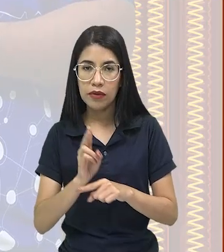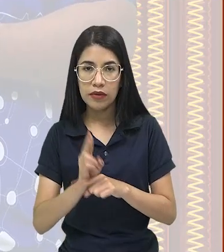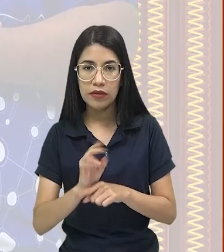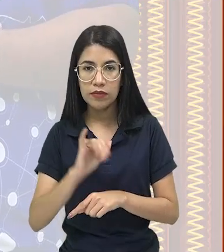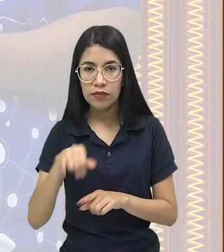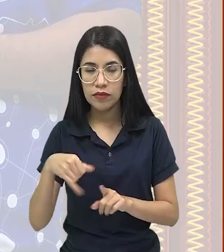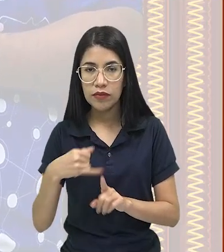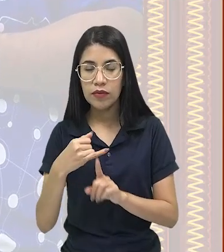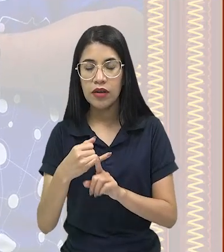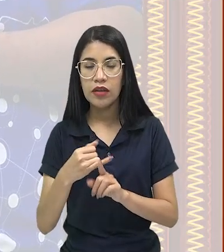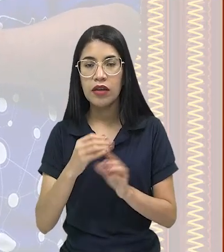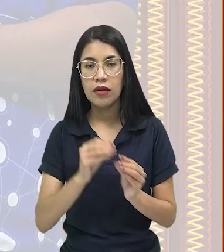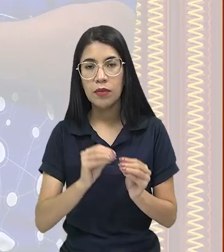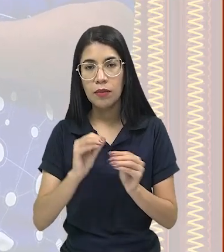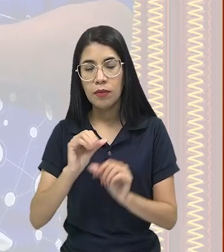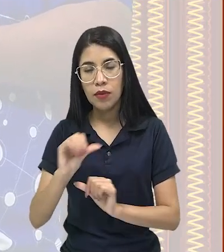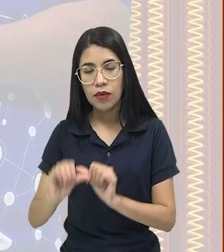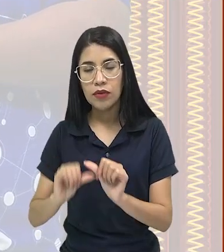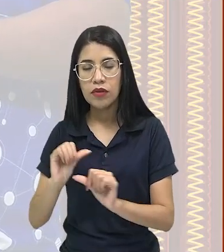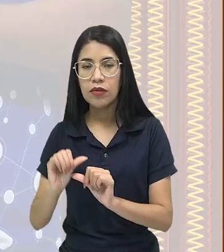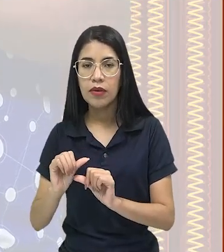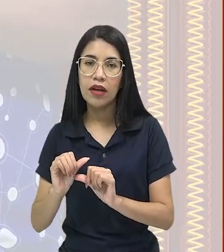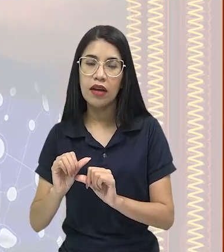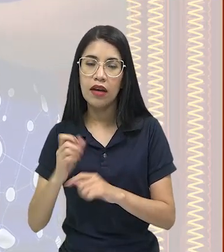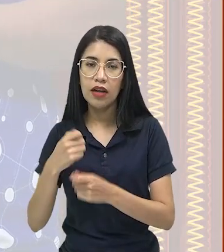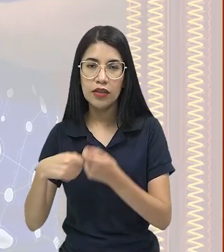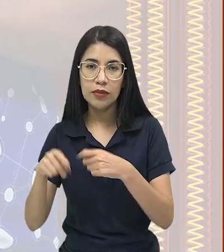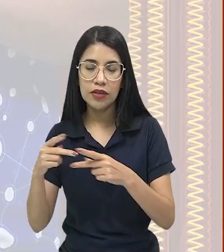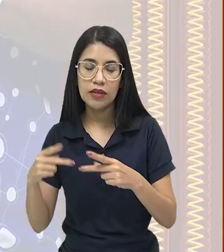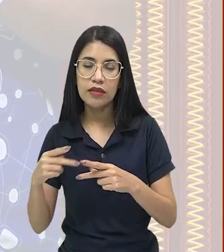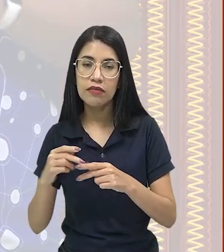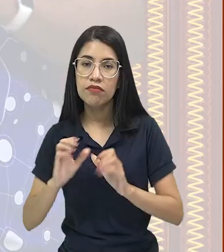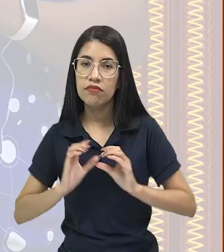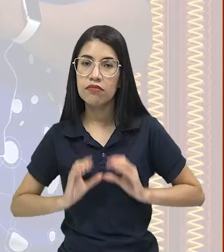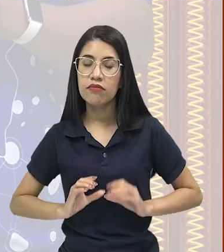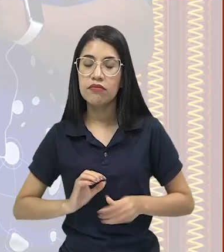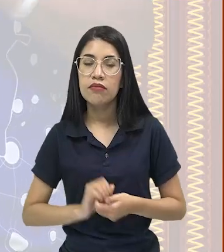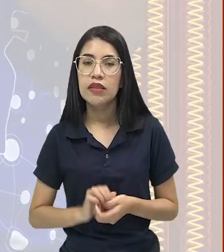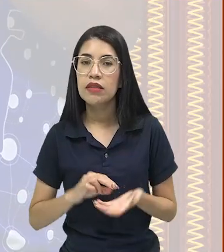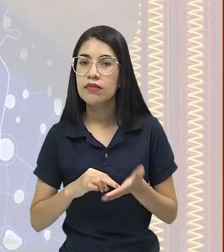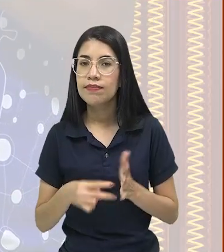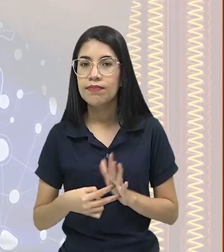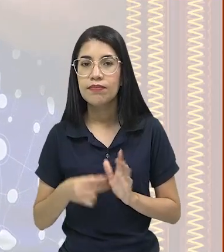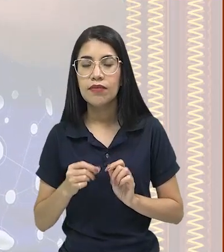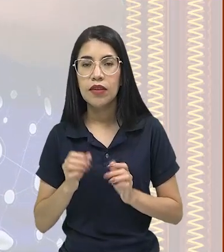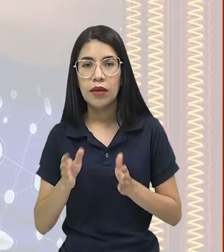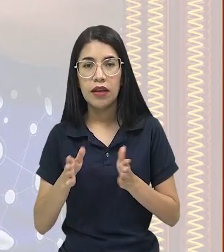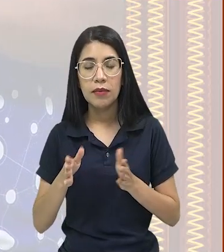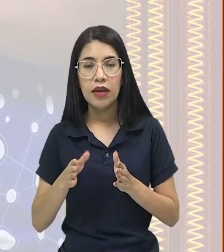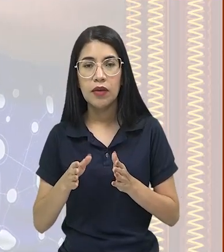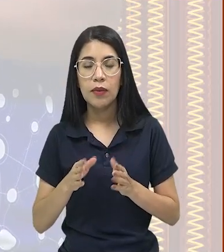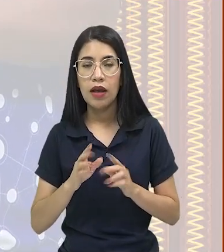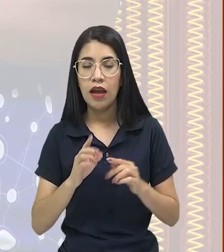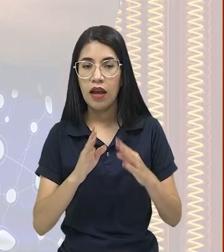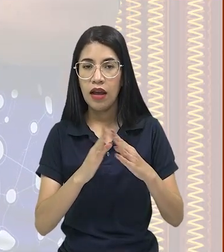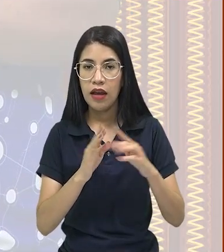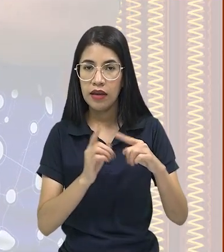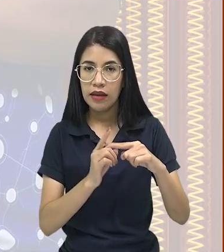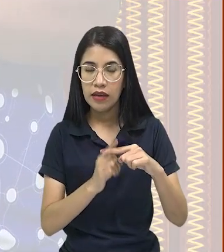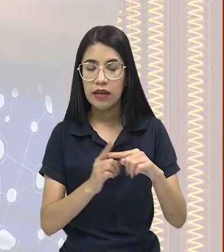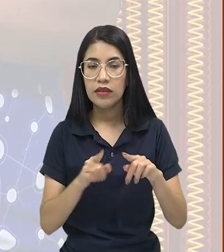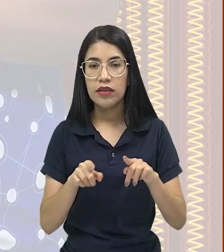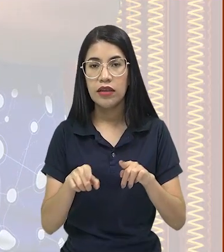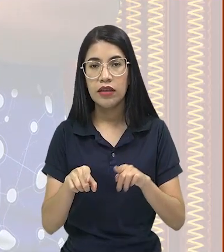a administração civil. O que isso quer dizer? Quer dizer que, naquele momento, tanto a igreja